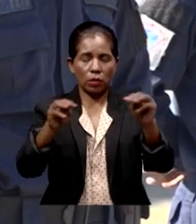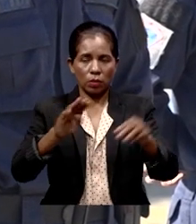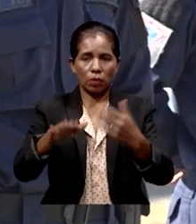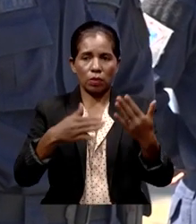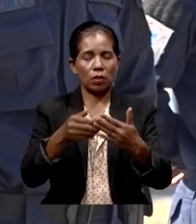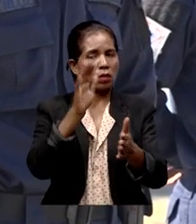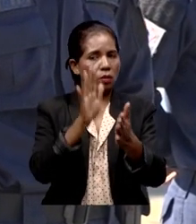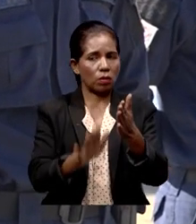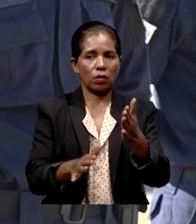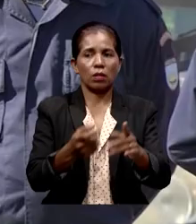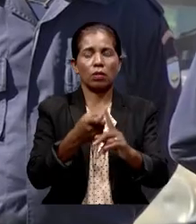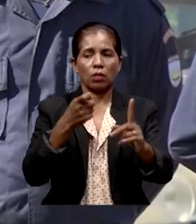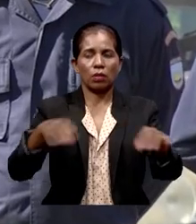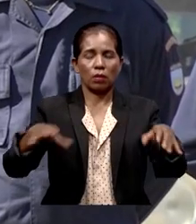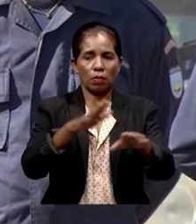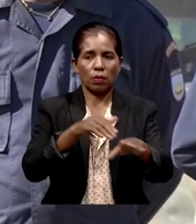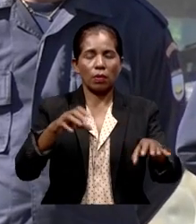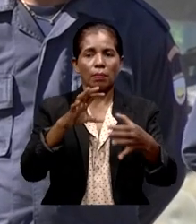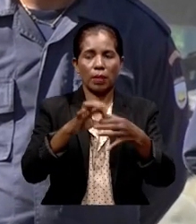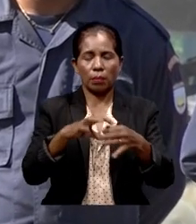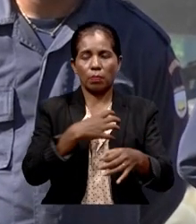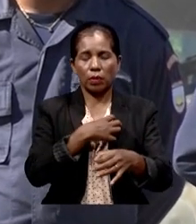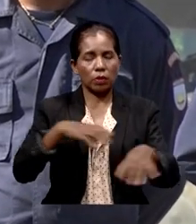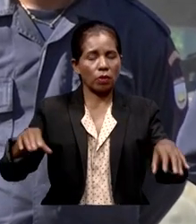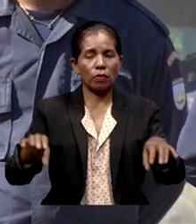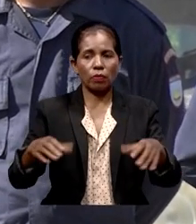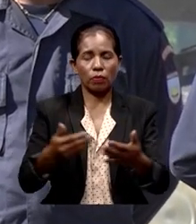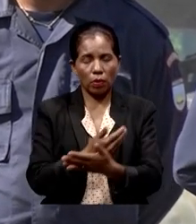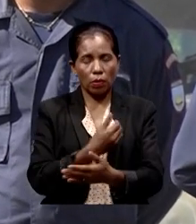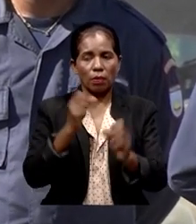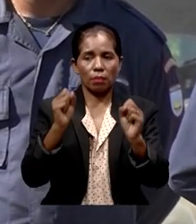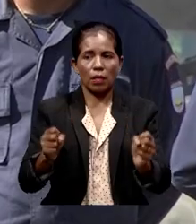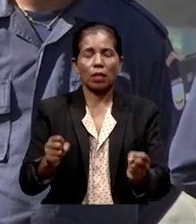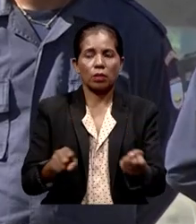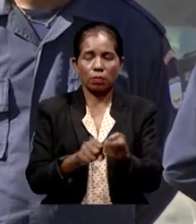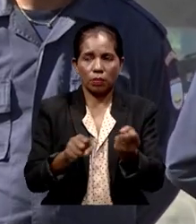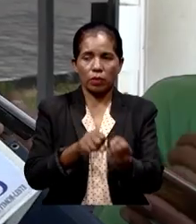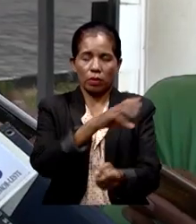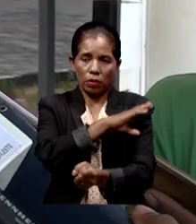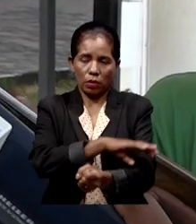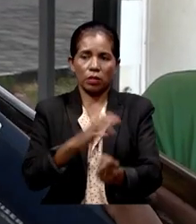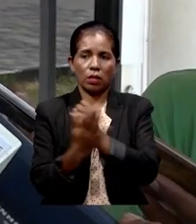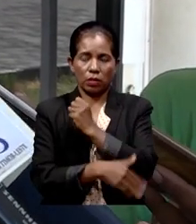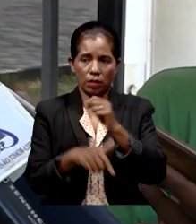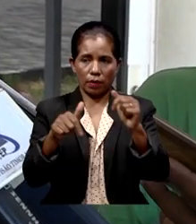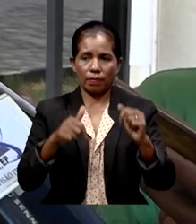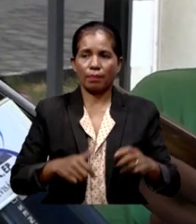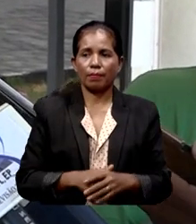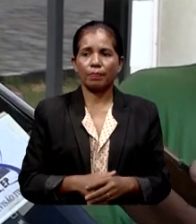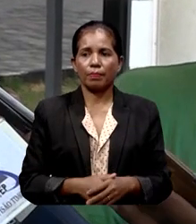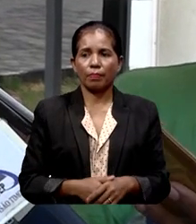se menos, no nele Rússio Recrutamento, membro FOU, né, bele completa, ou de reforço, segurança e a país, né?